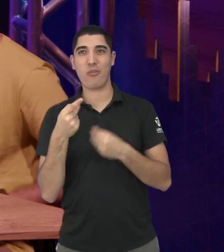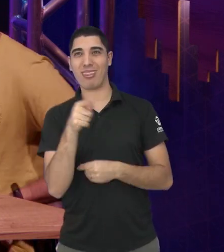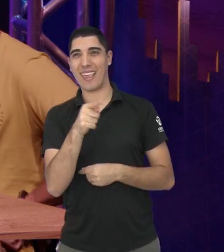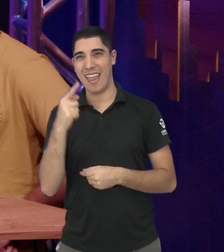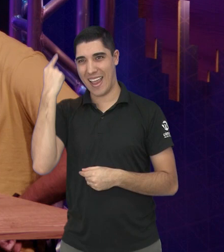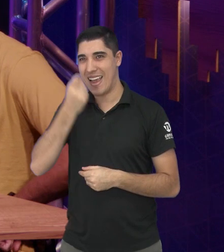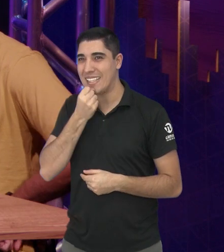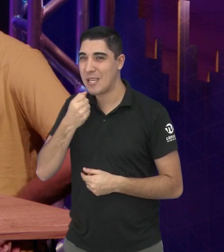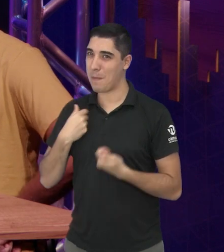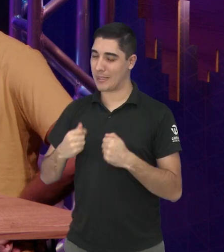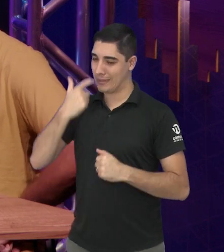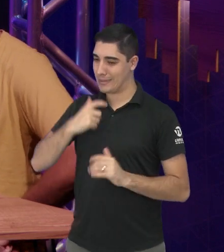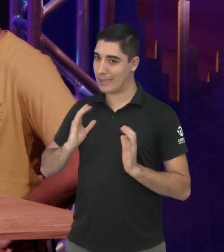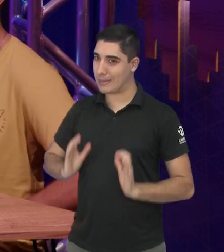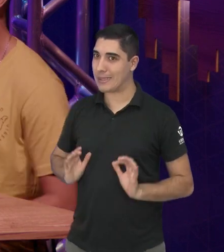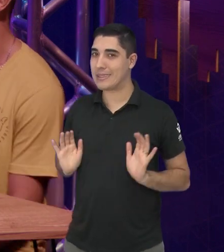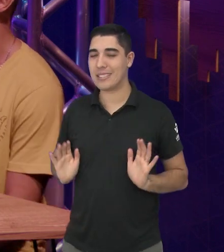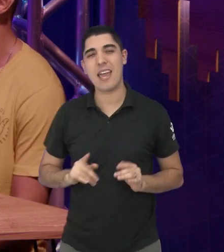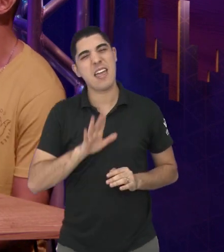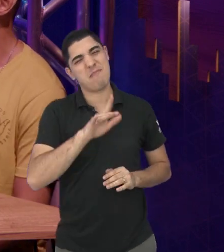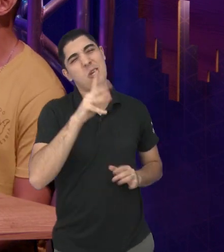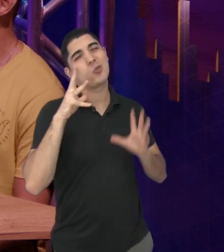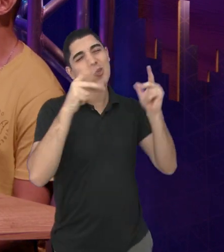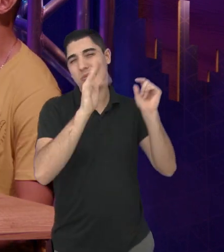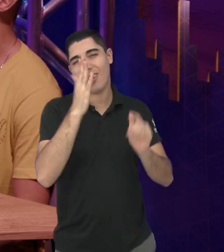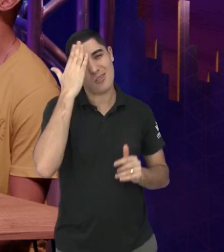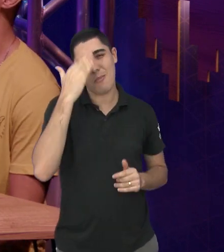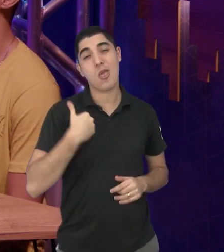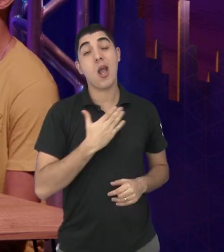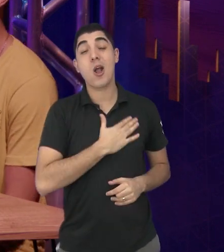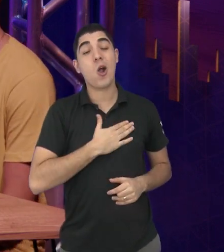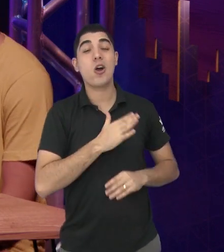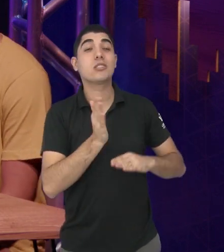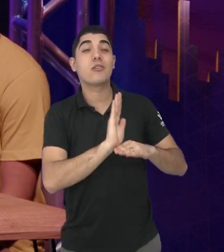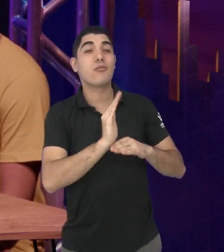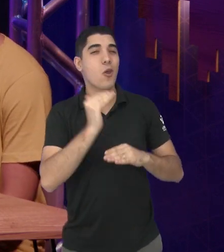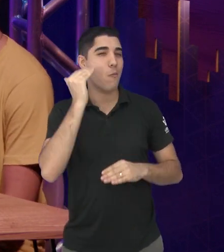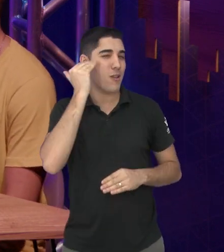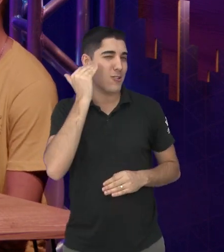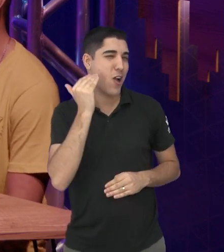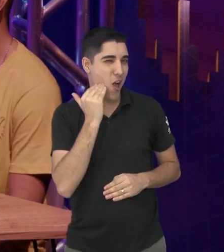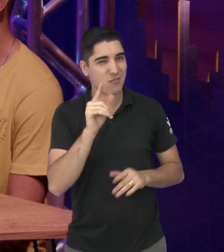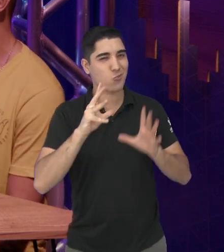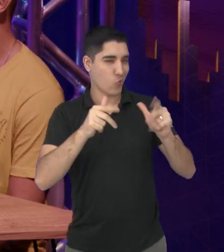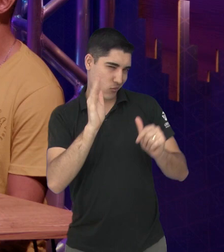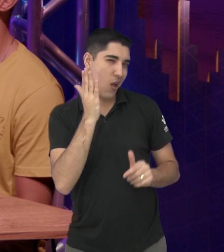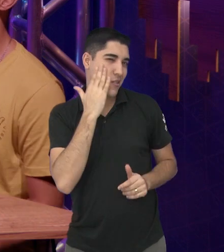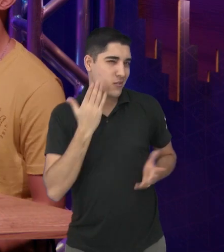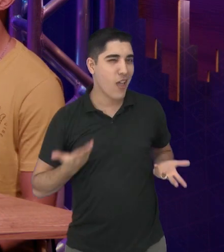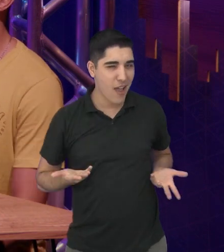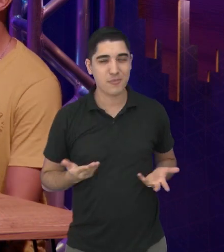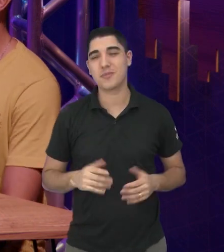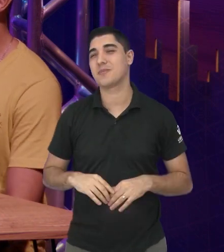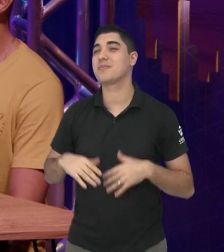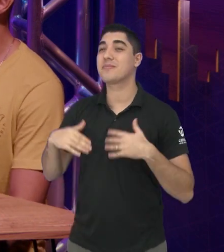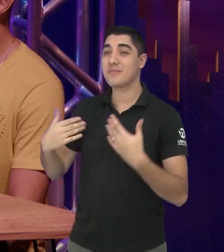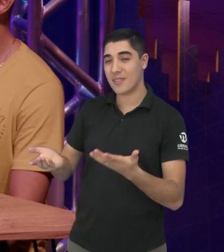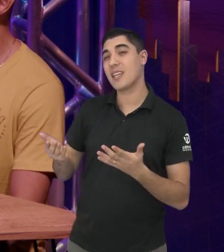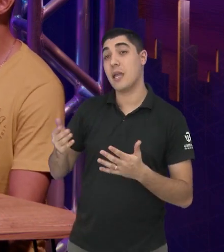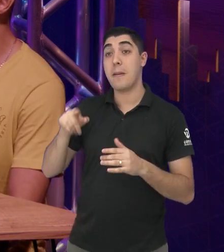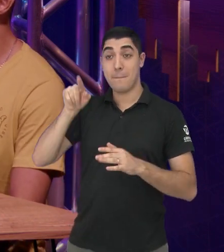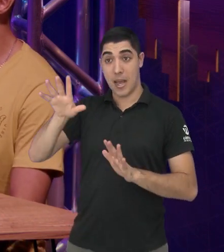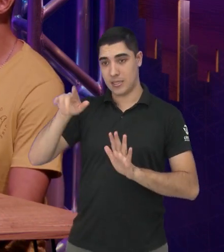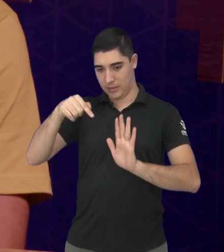me comportar. Não, mas eu acho que dorama não é mais segredo que eu assisto. Inclusive, eu vou falar de um no próximo bloco. Mas